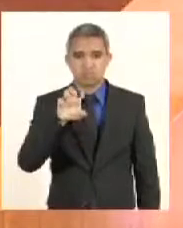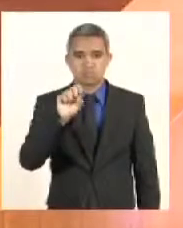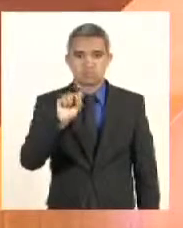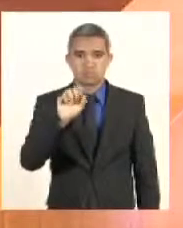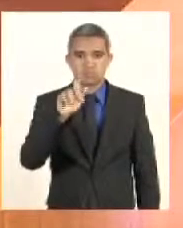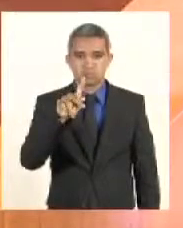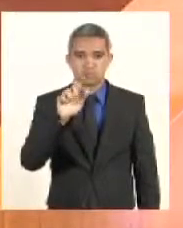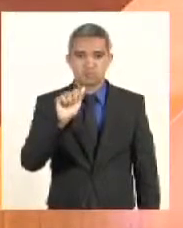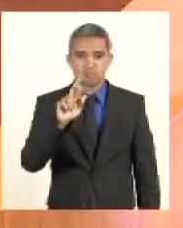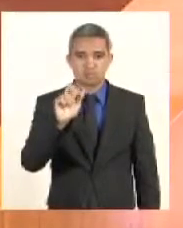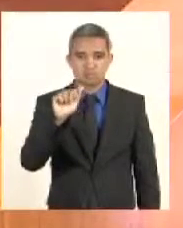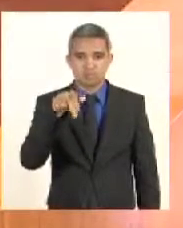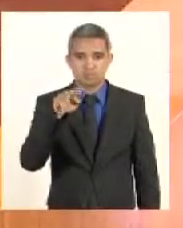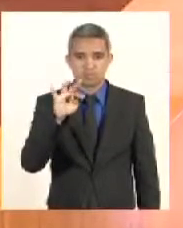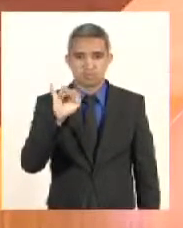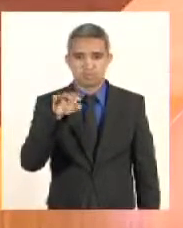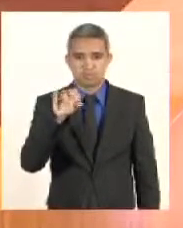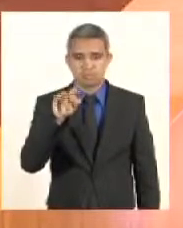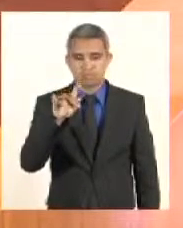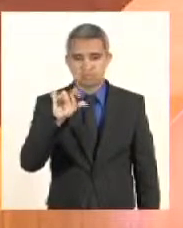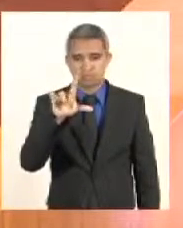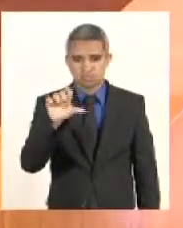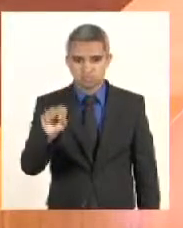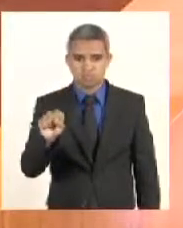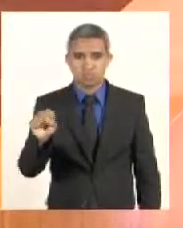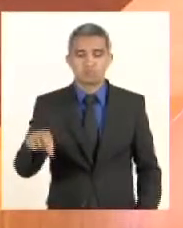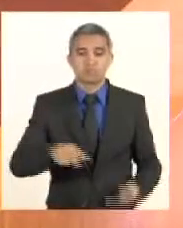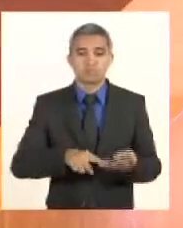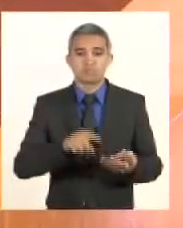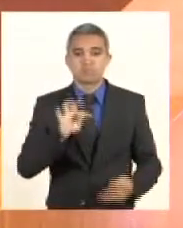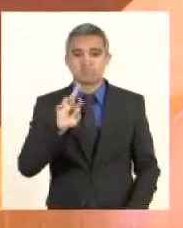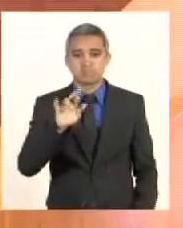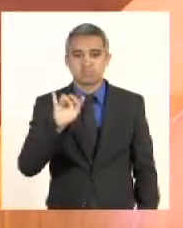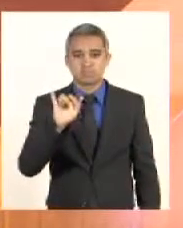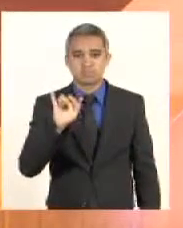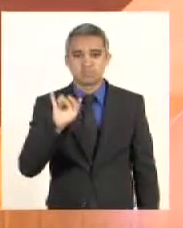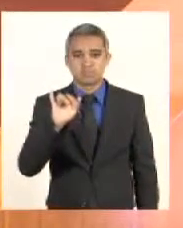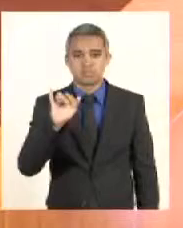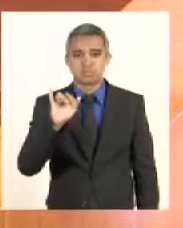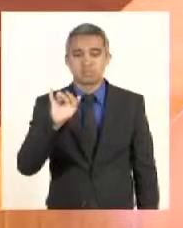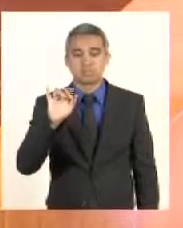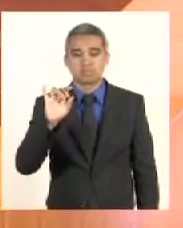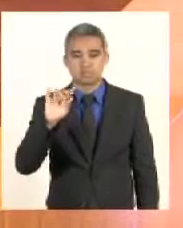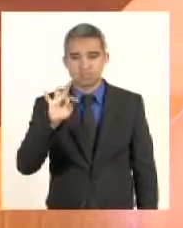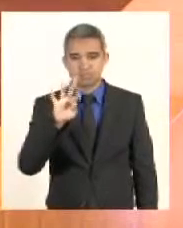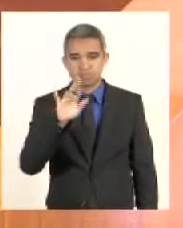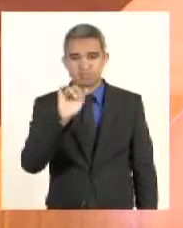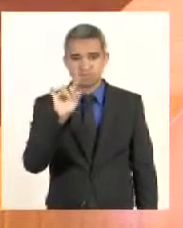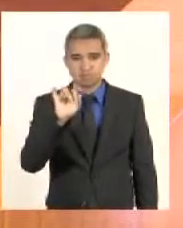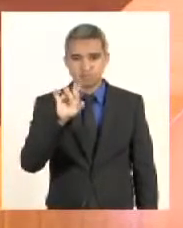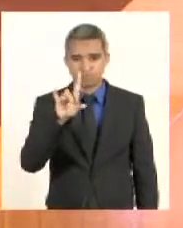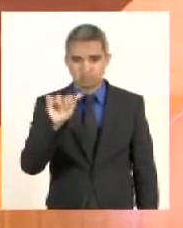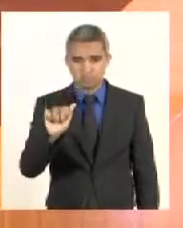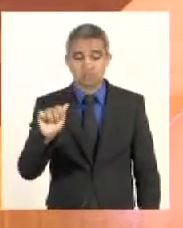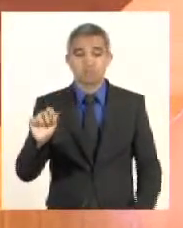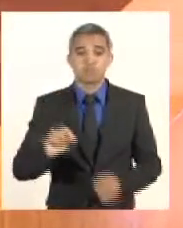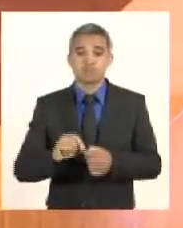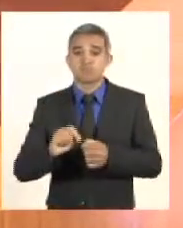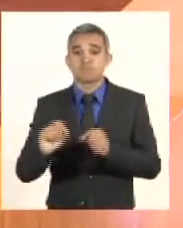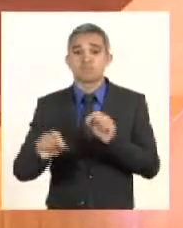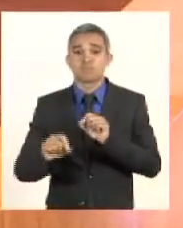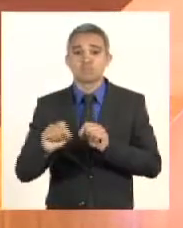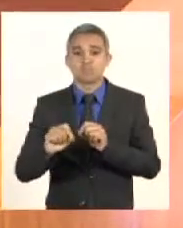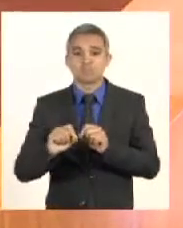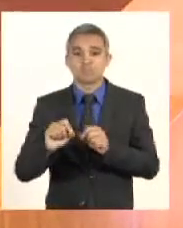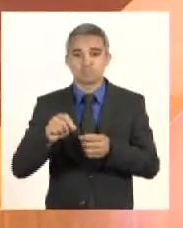festividade, entregando prêmios, como, por exemplo, no município de Trizidela do Vale, foi feito um grande bingão do Dia das Mães e nós